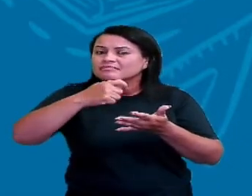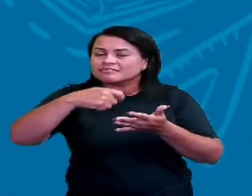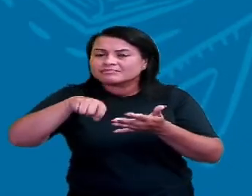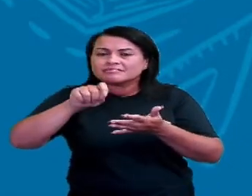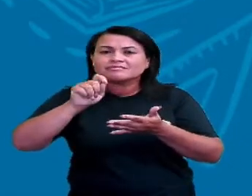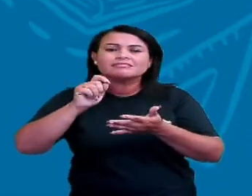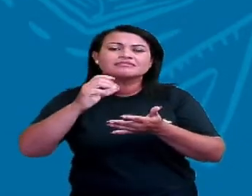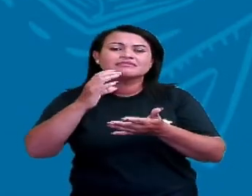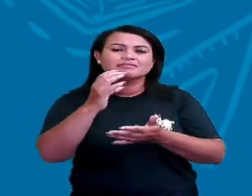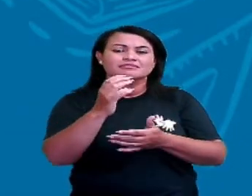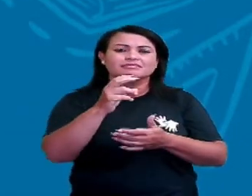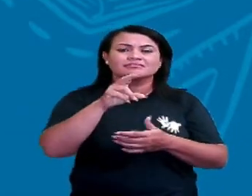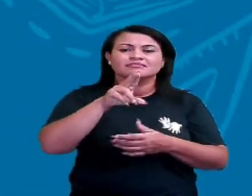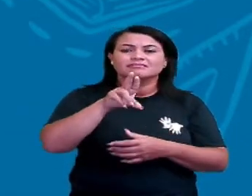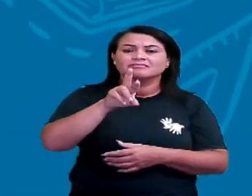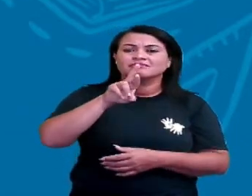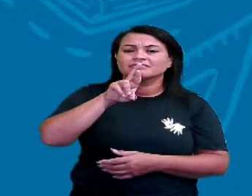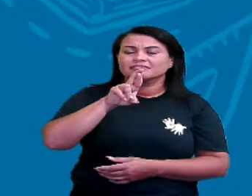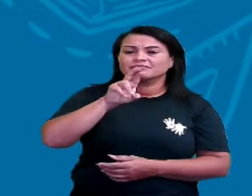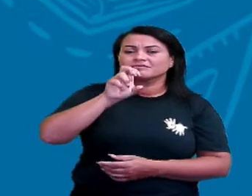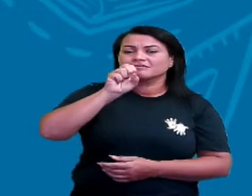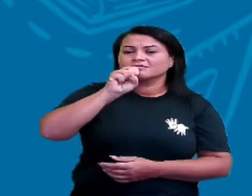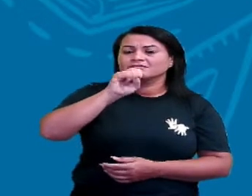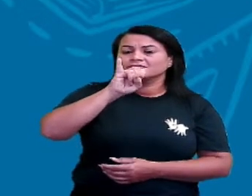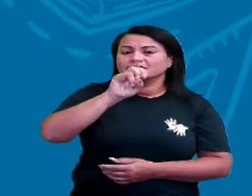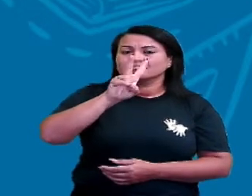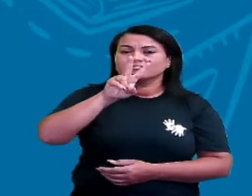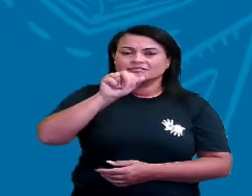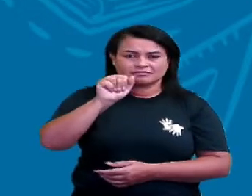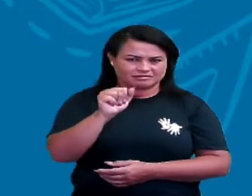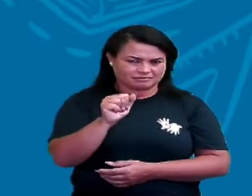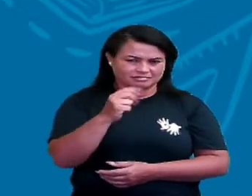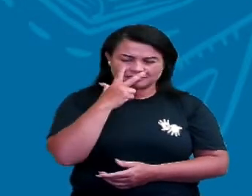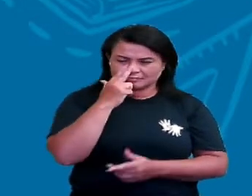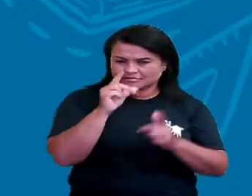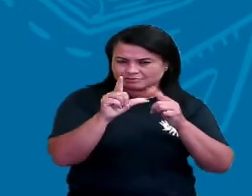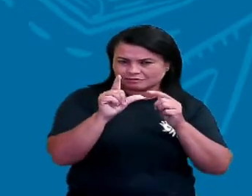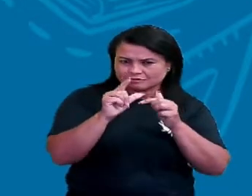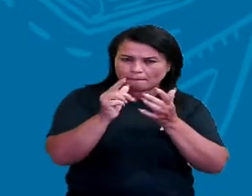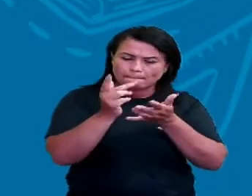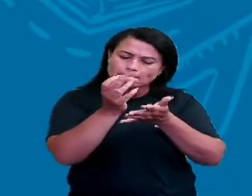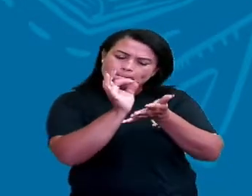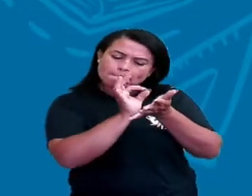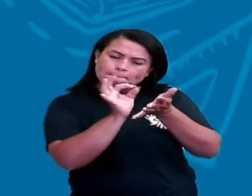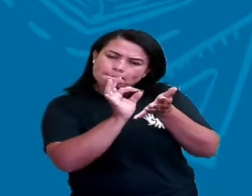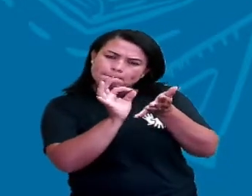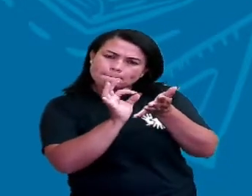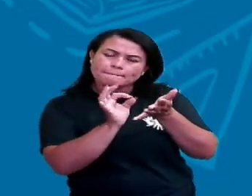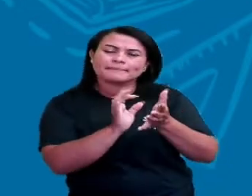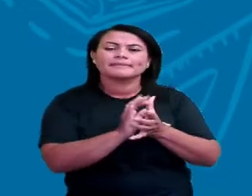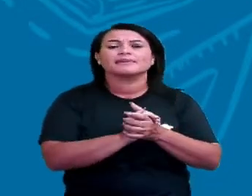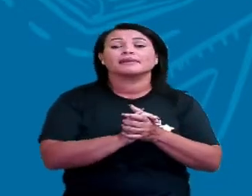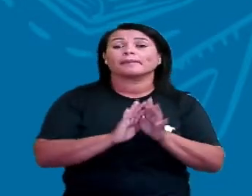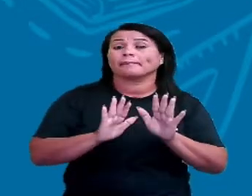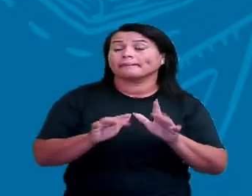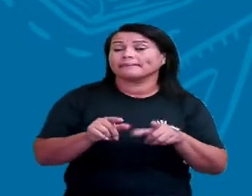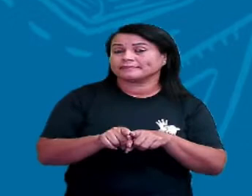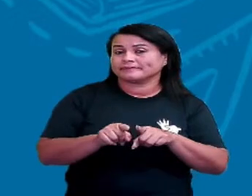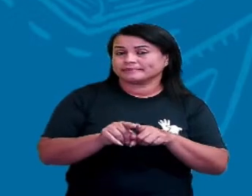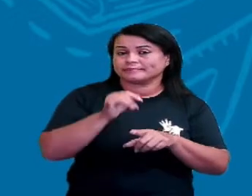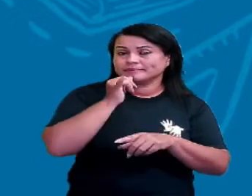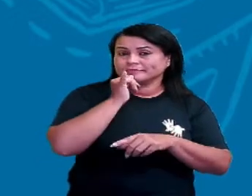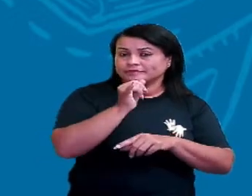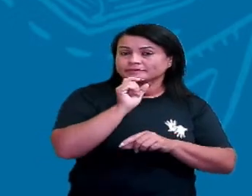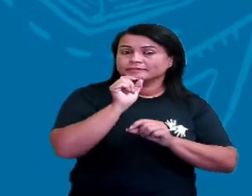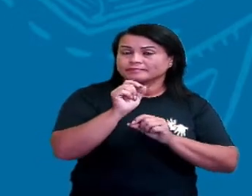que fazia mais à mão, é uma letra mais desenhada, tá certo? Mas eu disse para